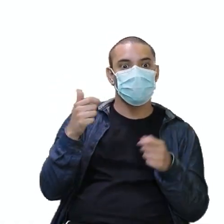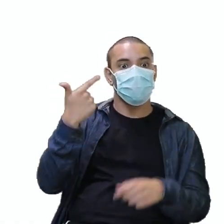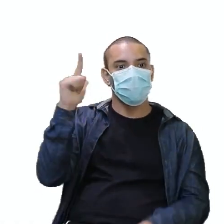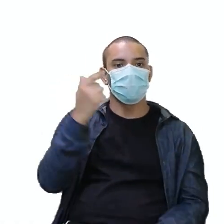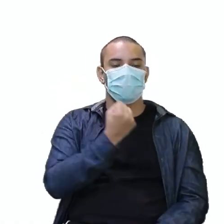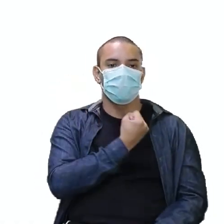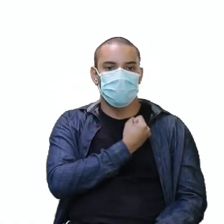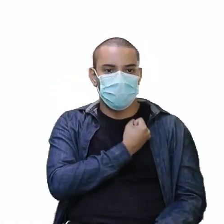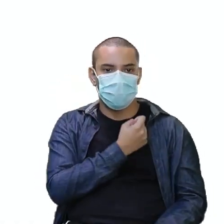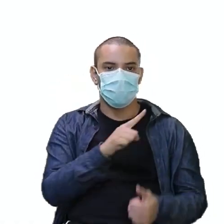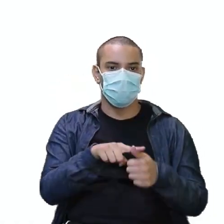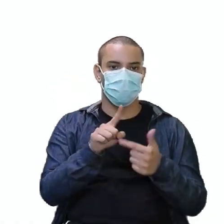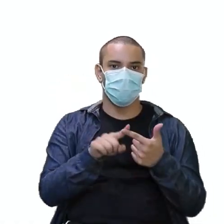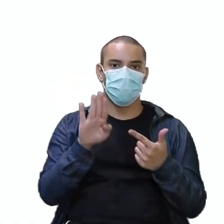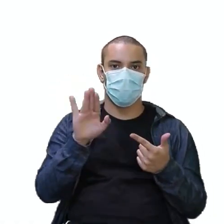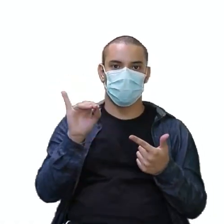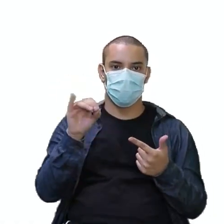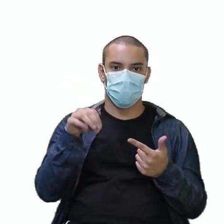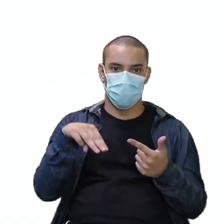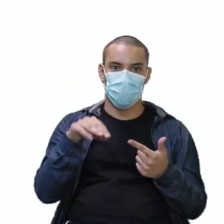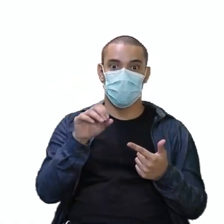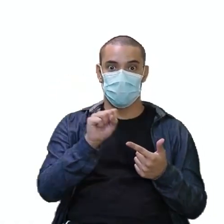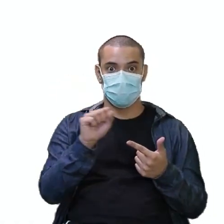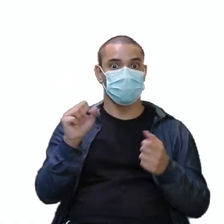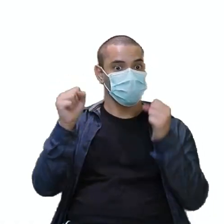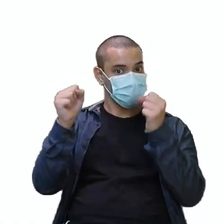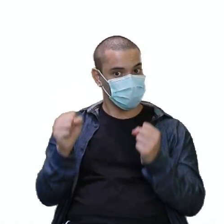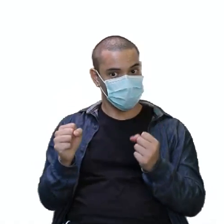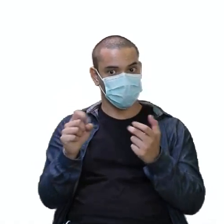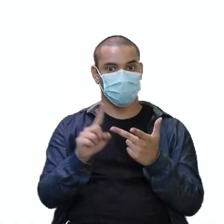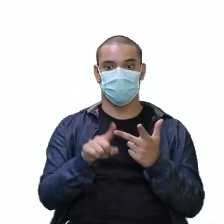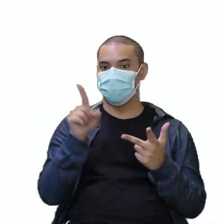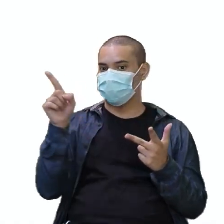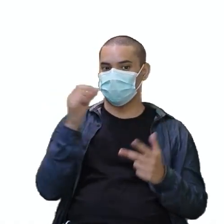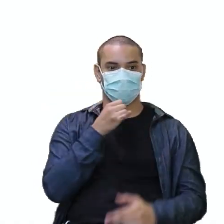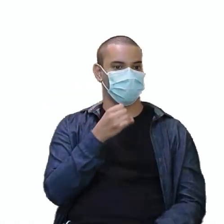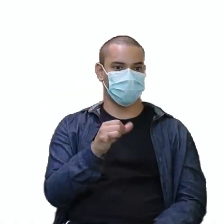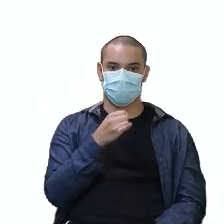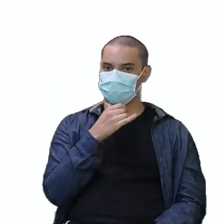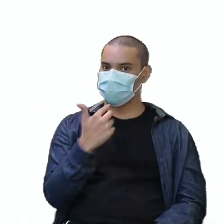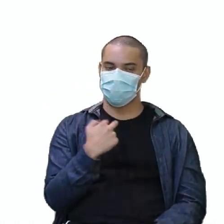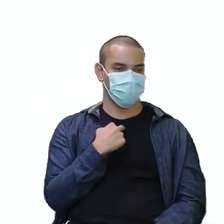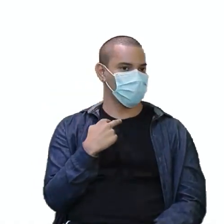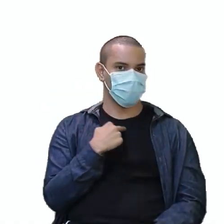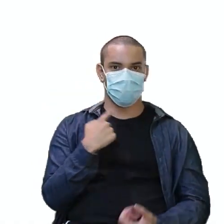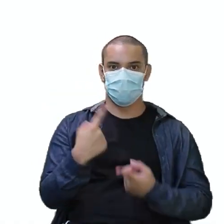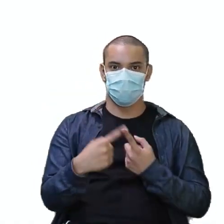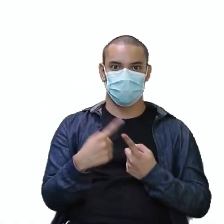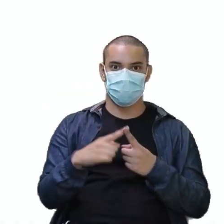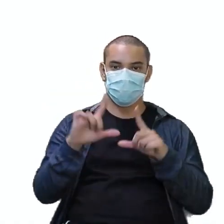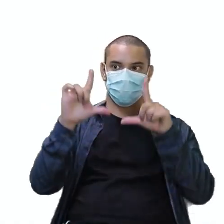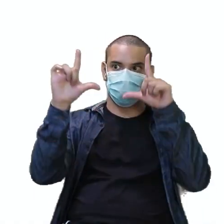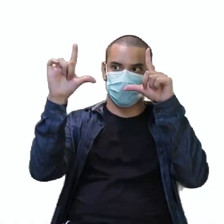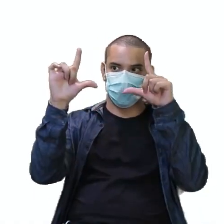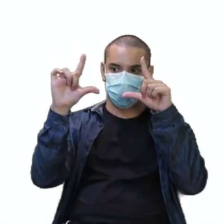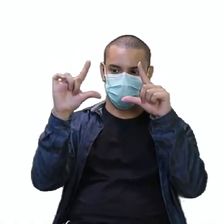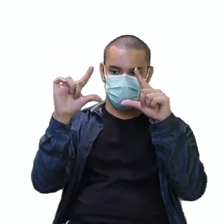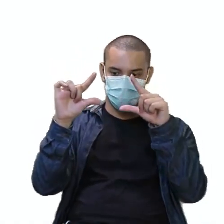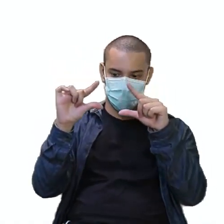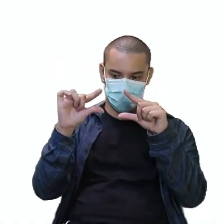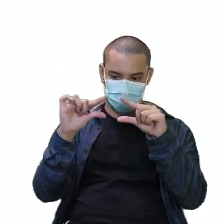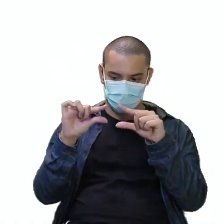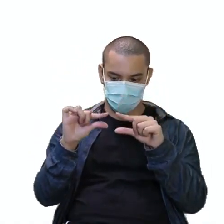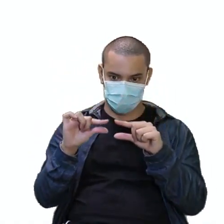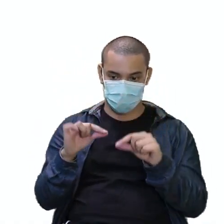pirâmides de número aí, ou até mesmo a de biomassa, tá? Por quê? Porque a energia de um nível para outro, ela vai diminuindo, então,